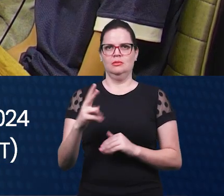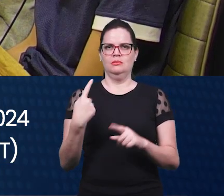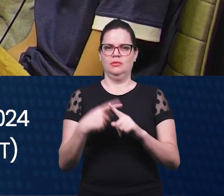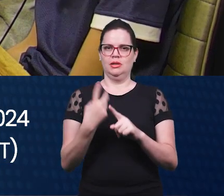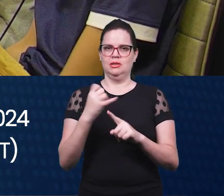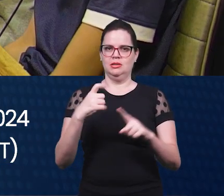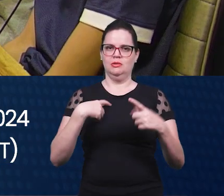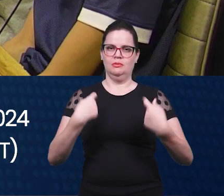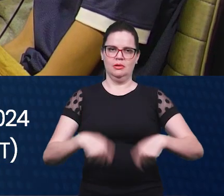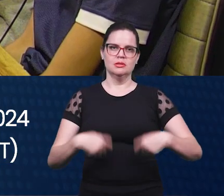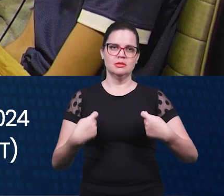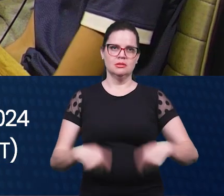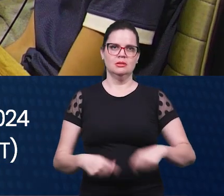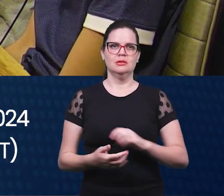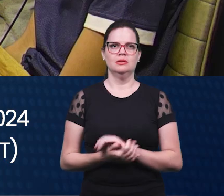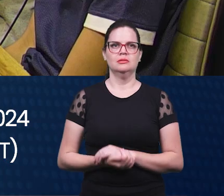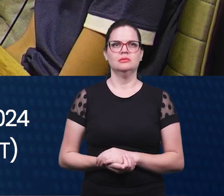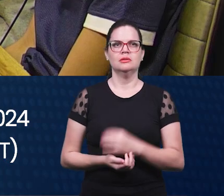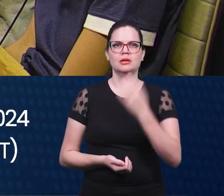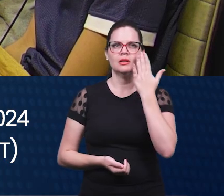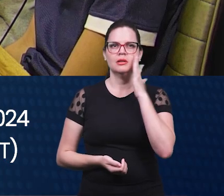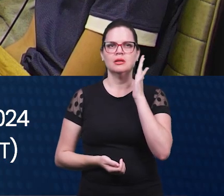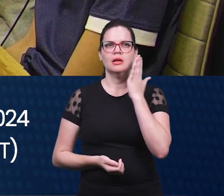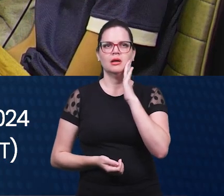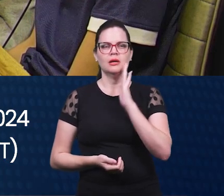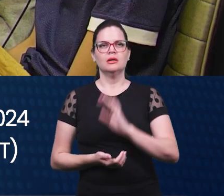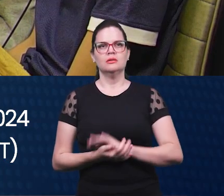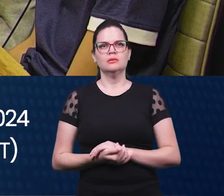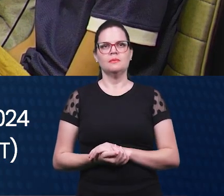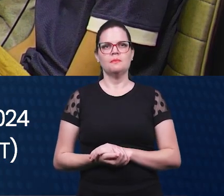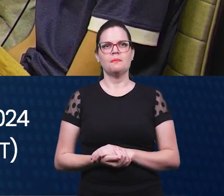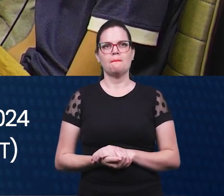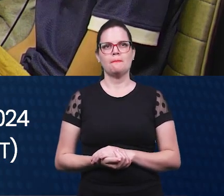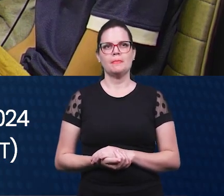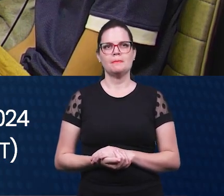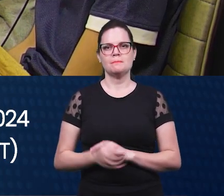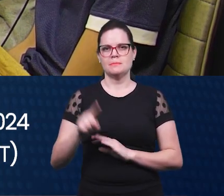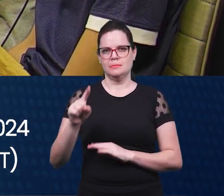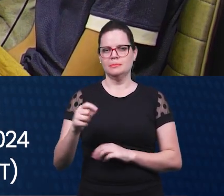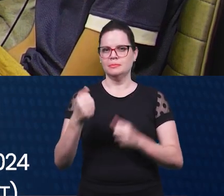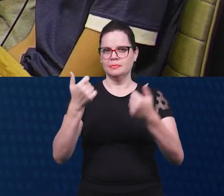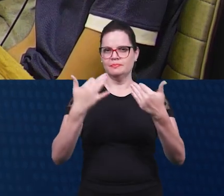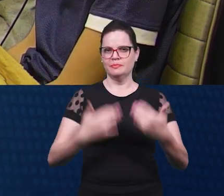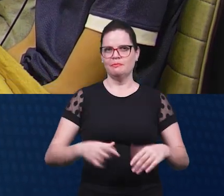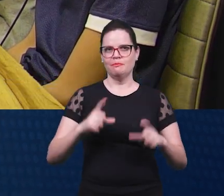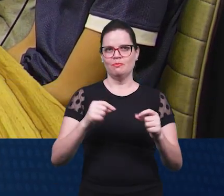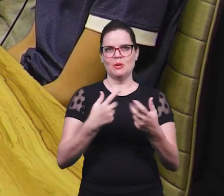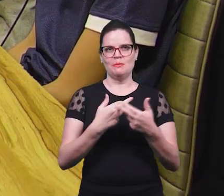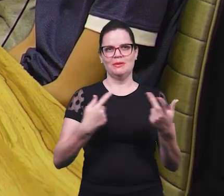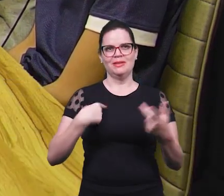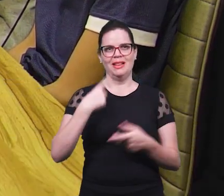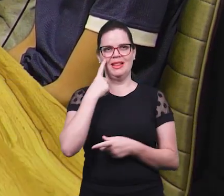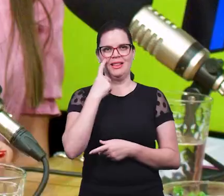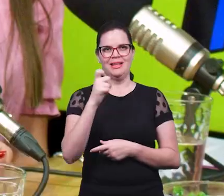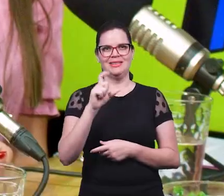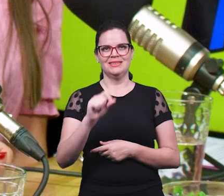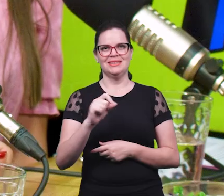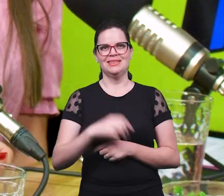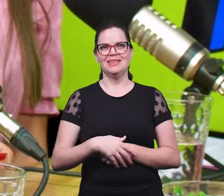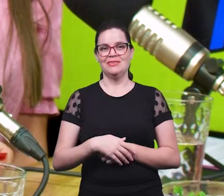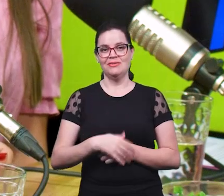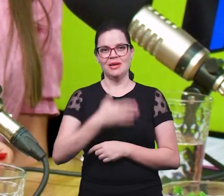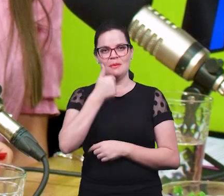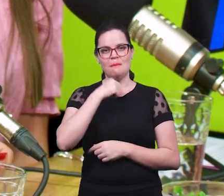de algum conselho. Eu entendo. E ele falou uma coisa muito interessante. Ele vê os pais